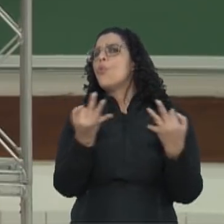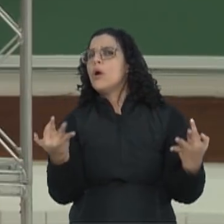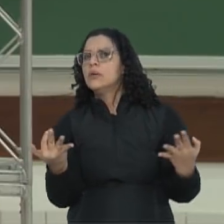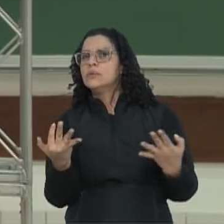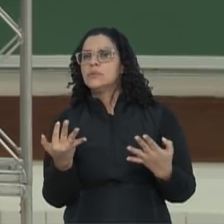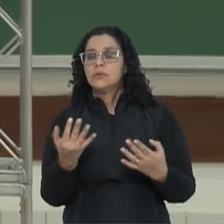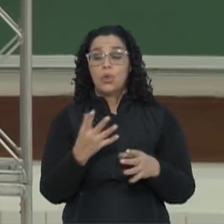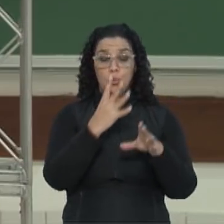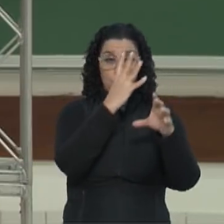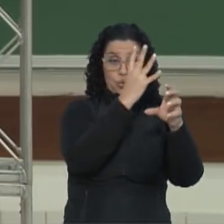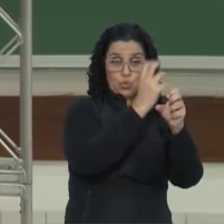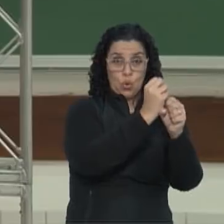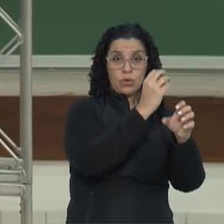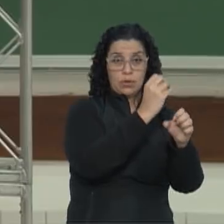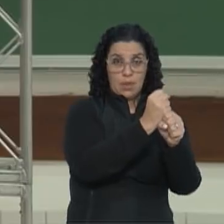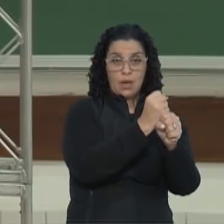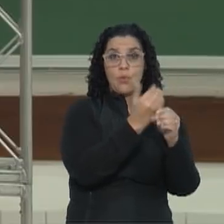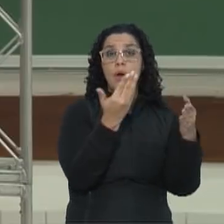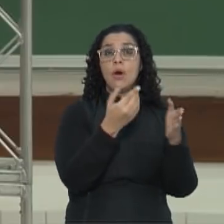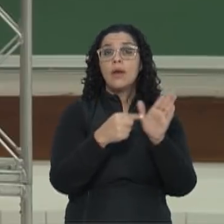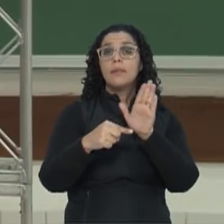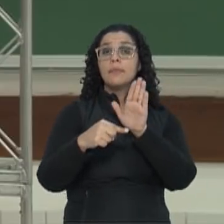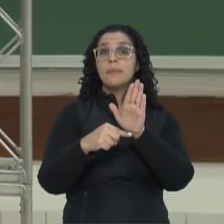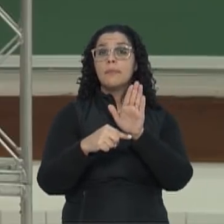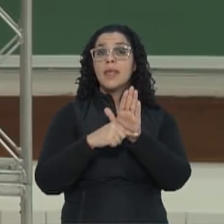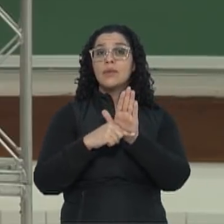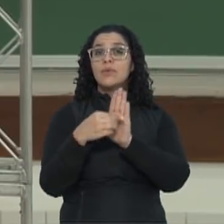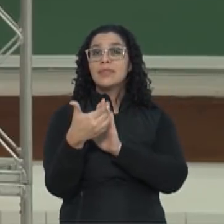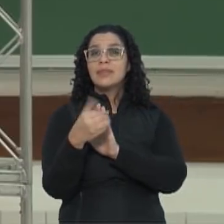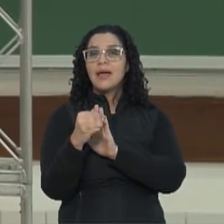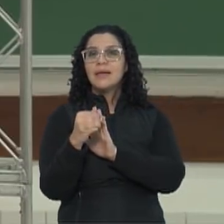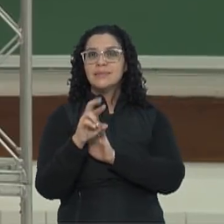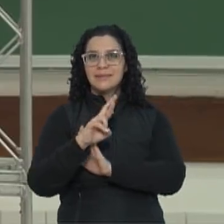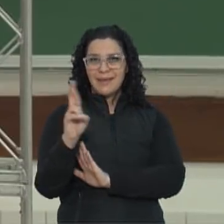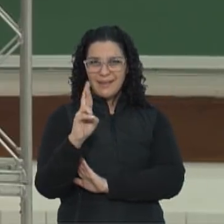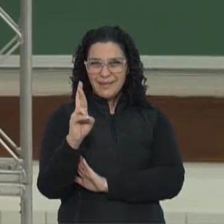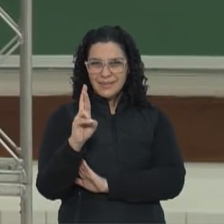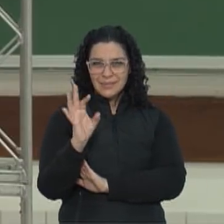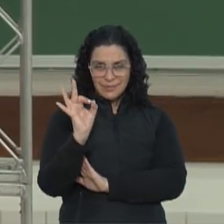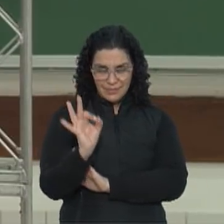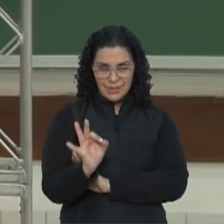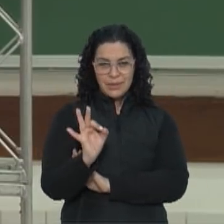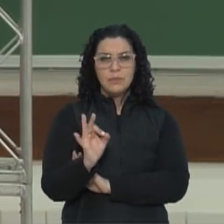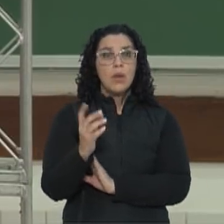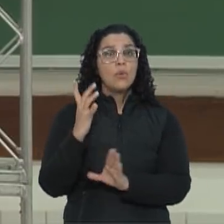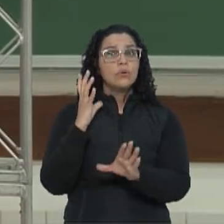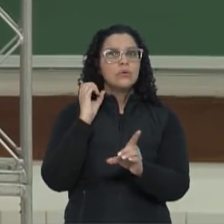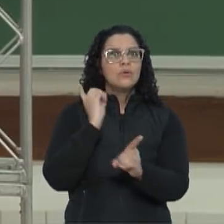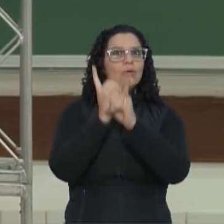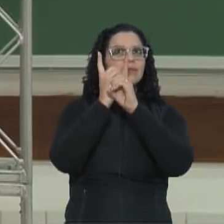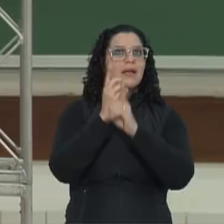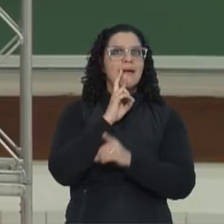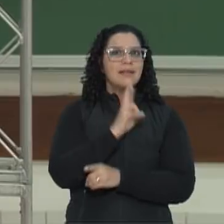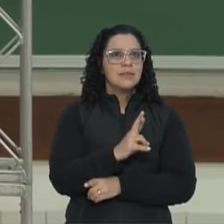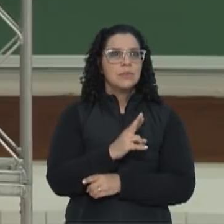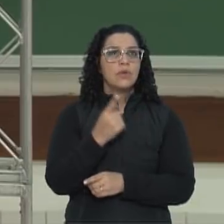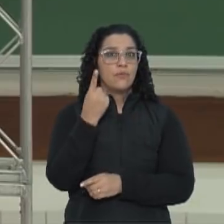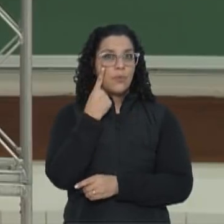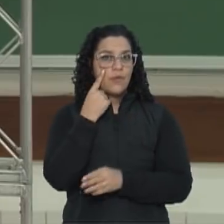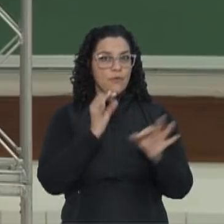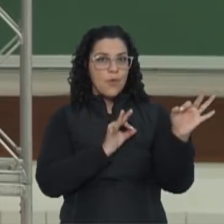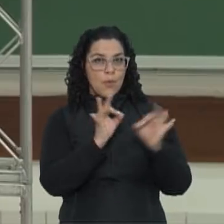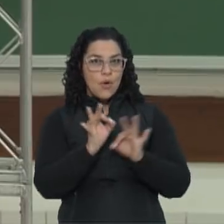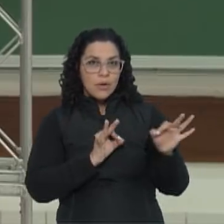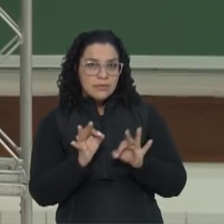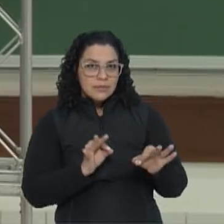soma, que é esse total, e faço o quê? Tiro dos R$10 para eu ver quanto que é o troco. Então, vamos organizar